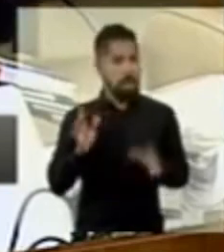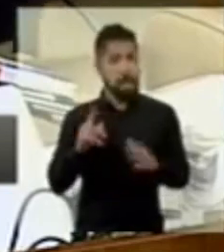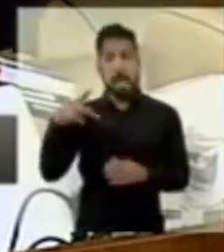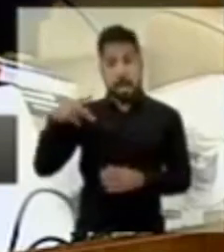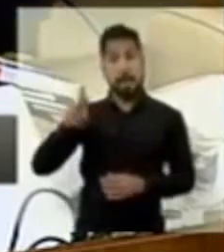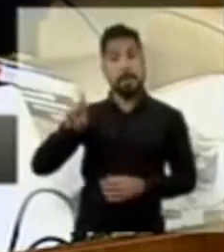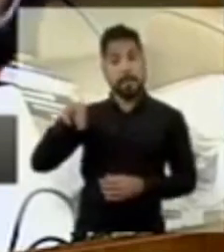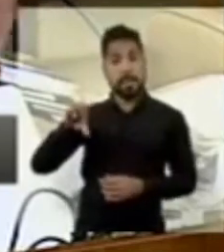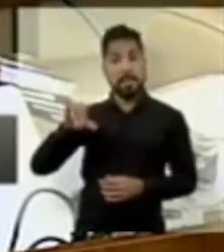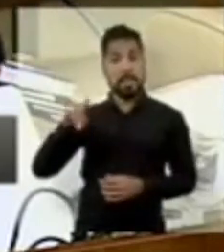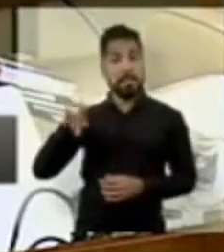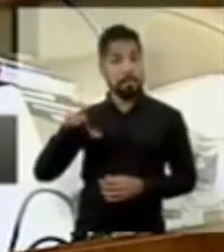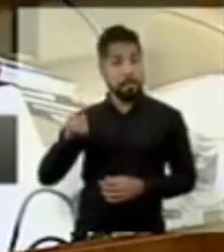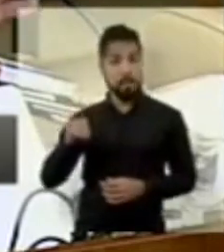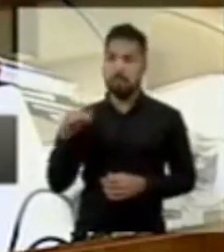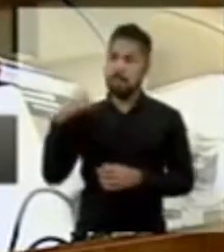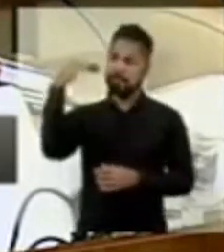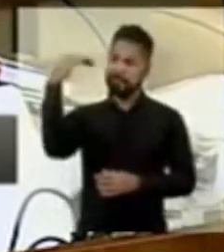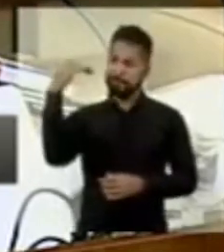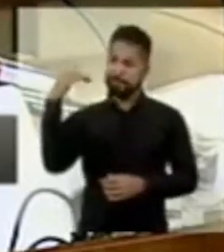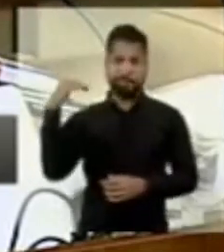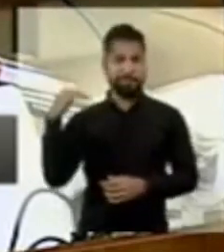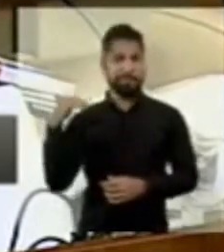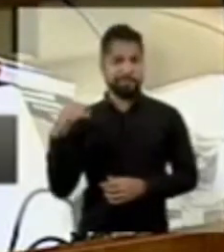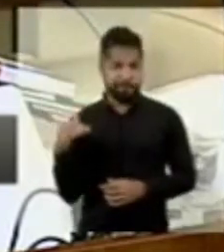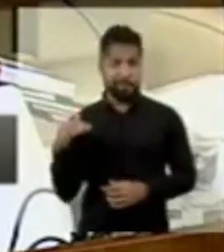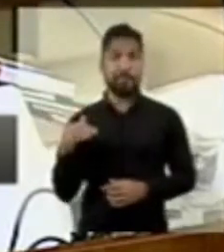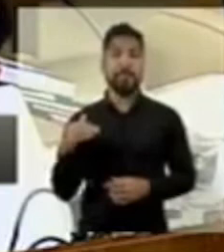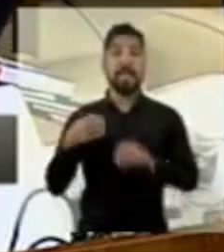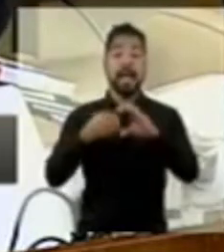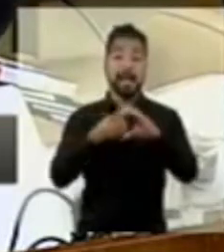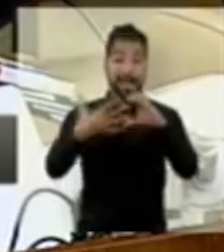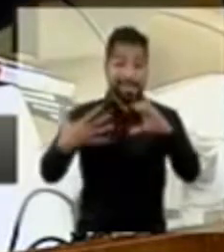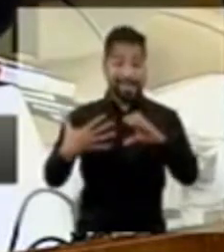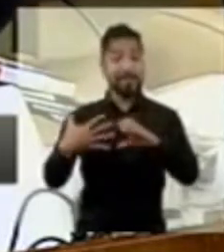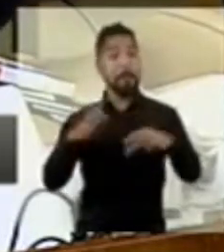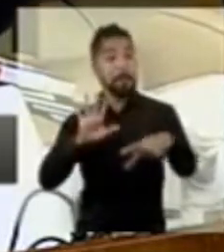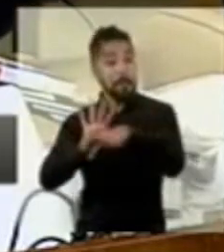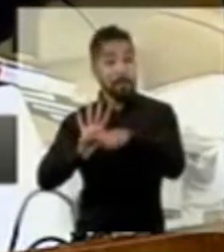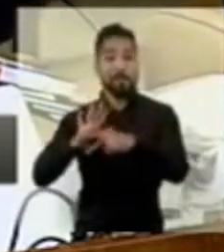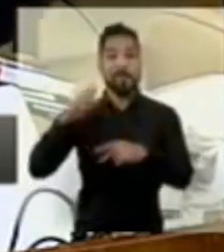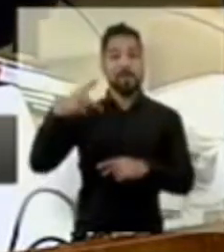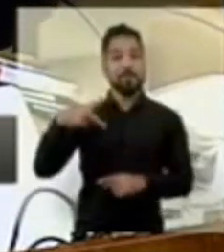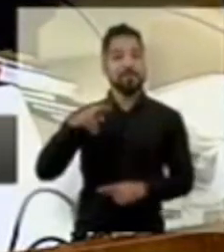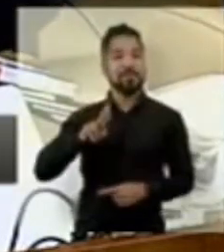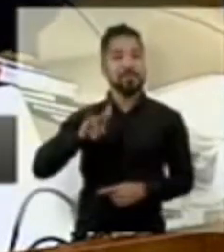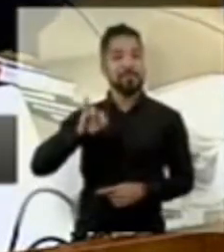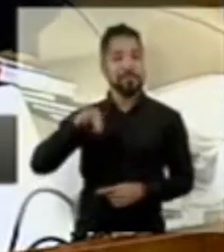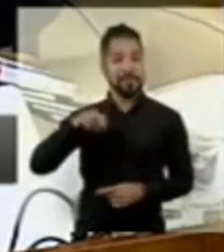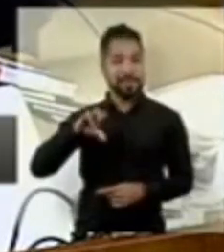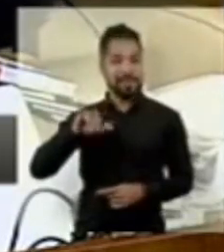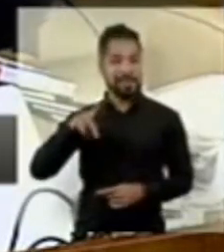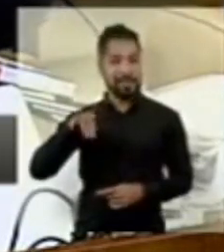existem inúmeros princípios a característica própria dos princípios é que como existem diversos princípios